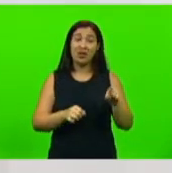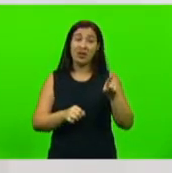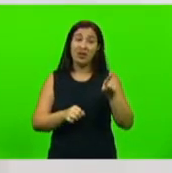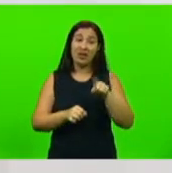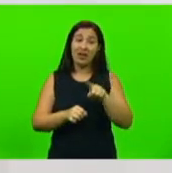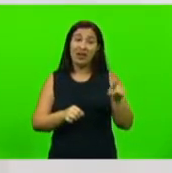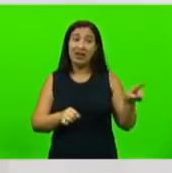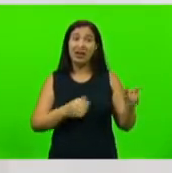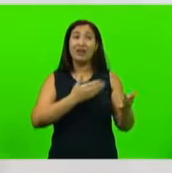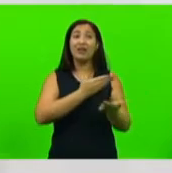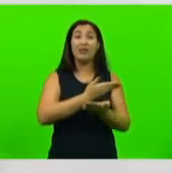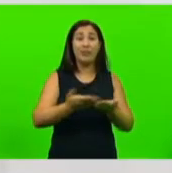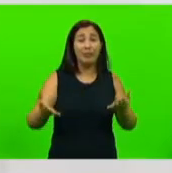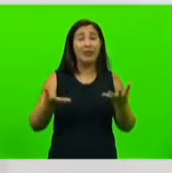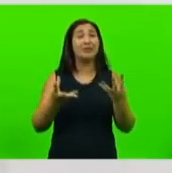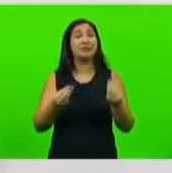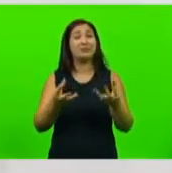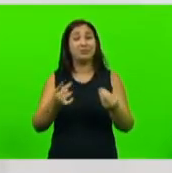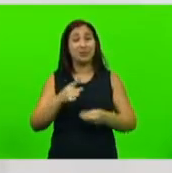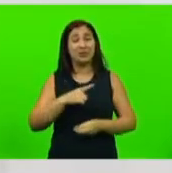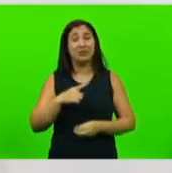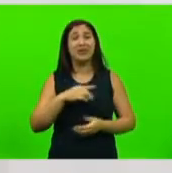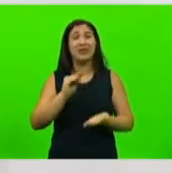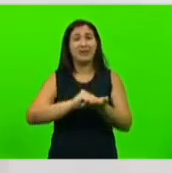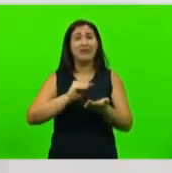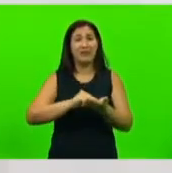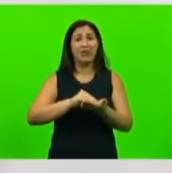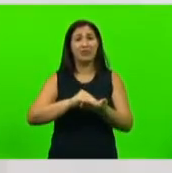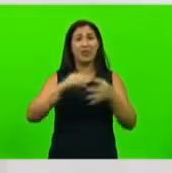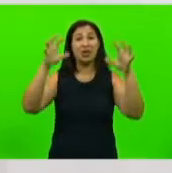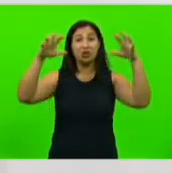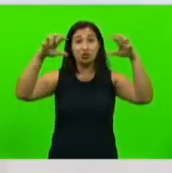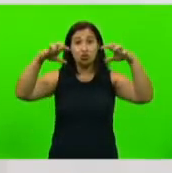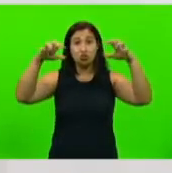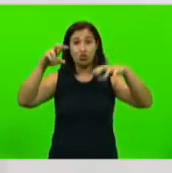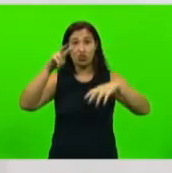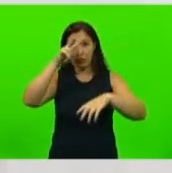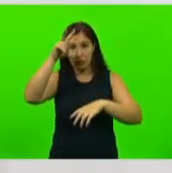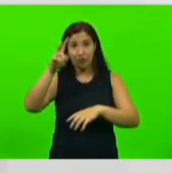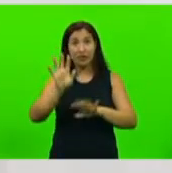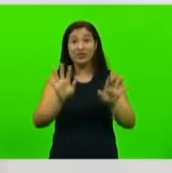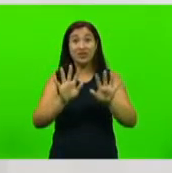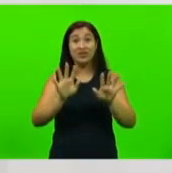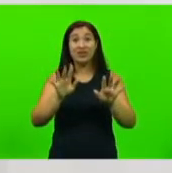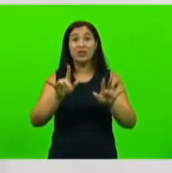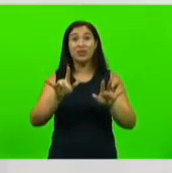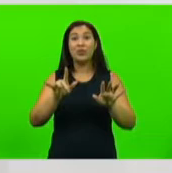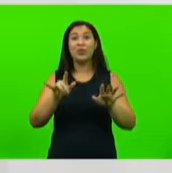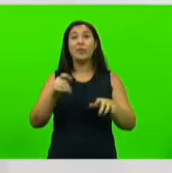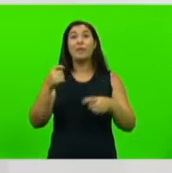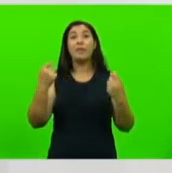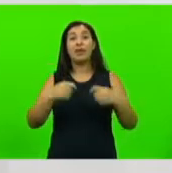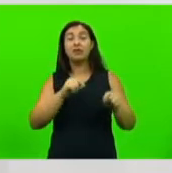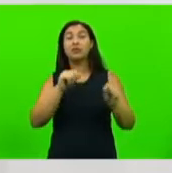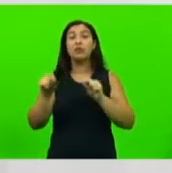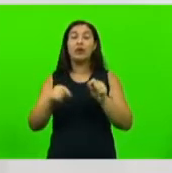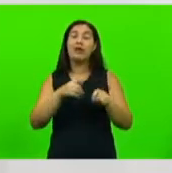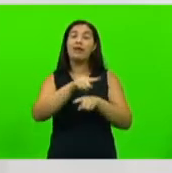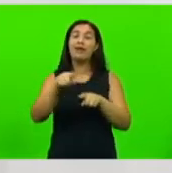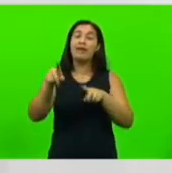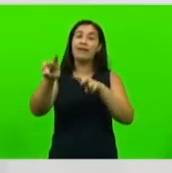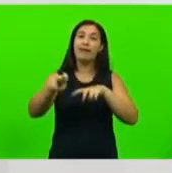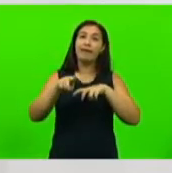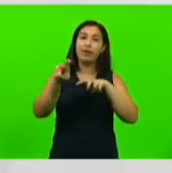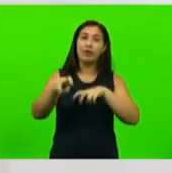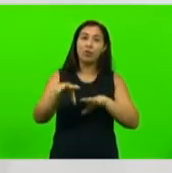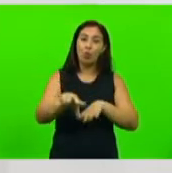perdeu pela falta de chuva, e não é chuva que mexe com as águas. Ainda tem agricultores